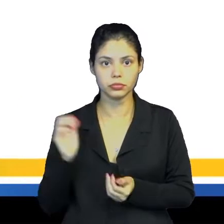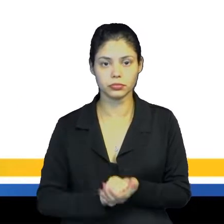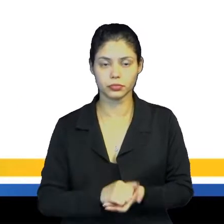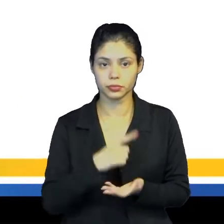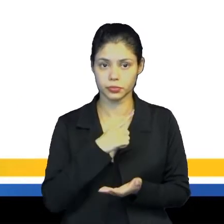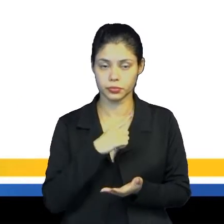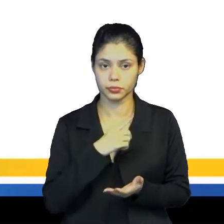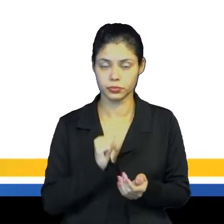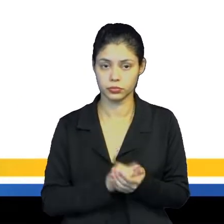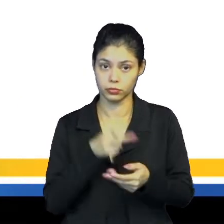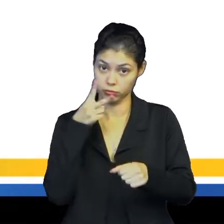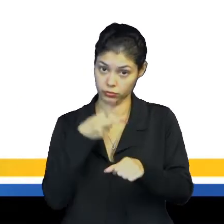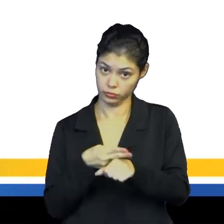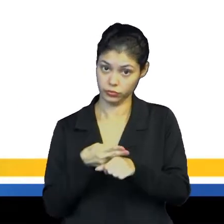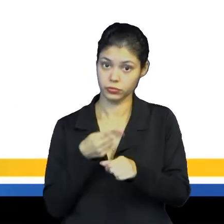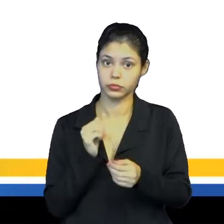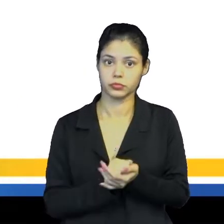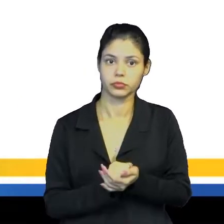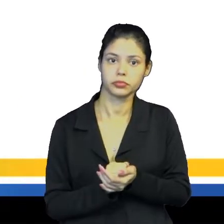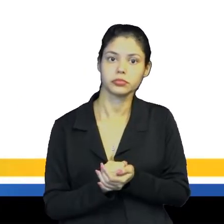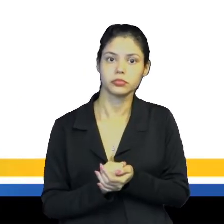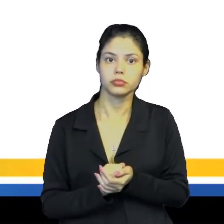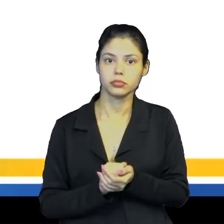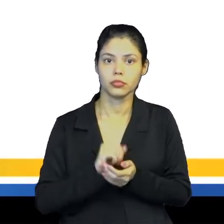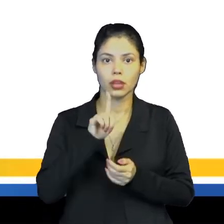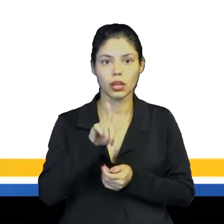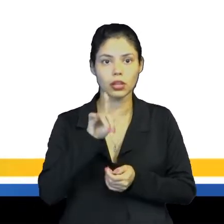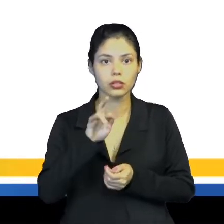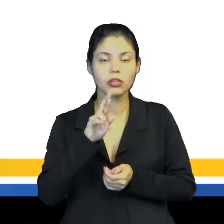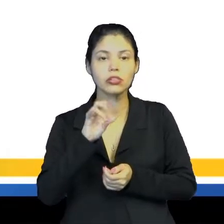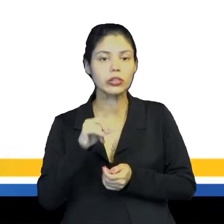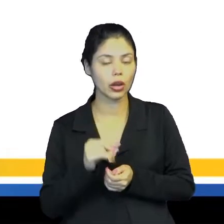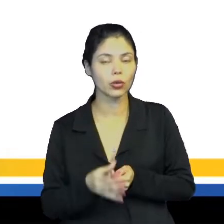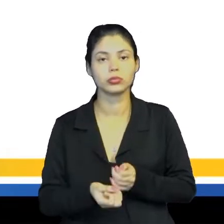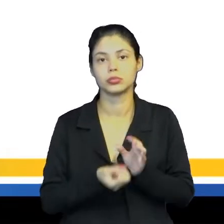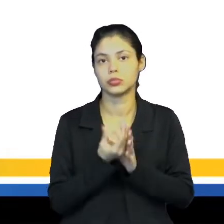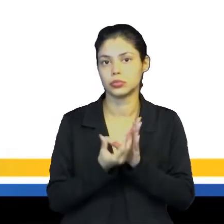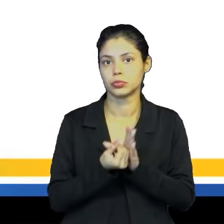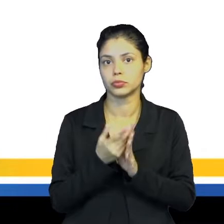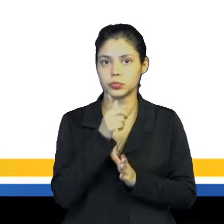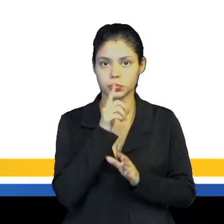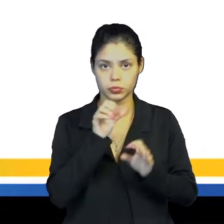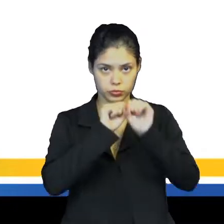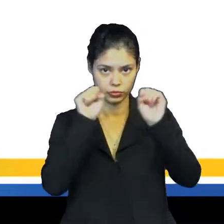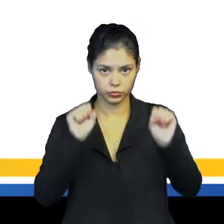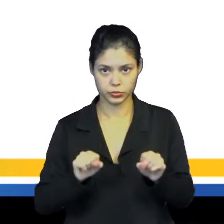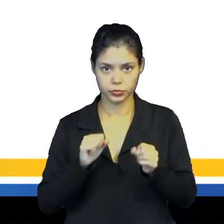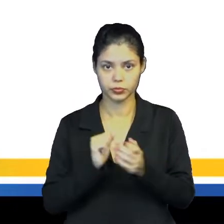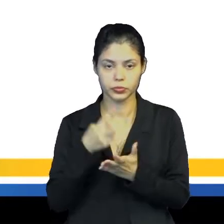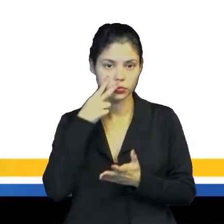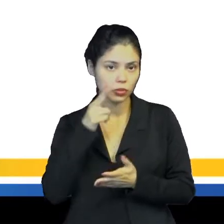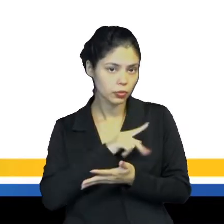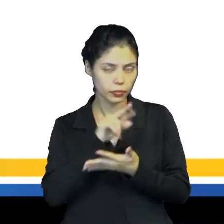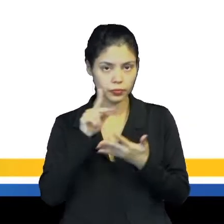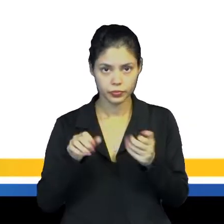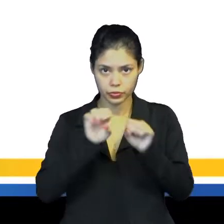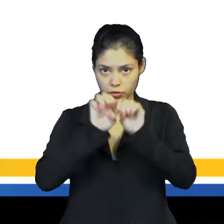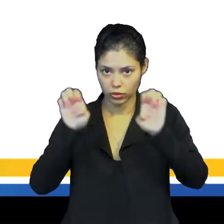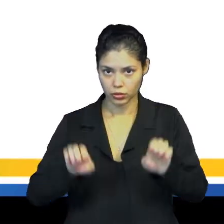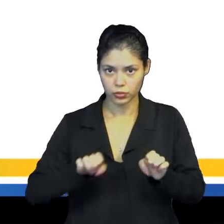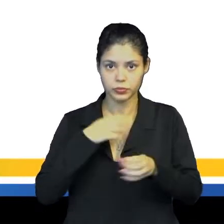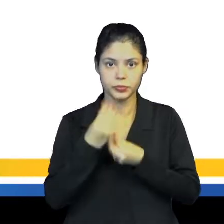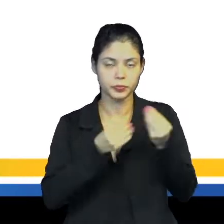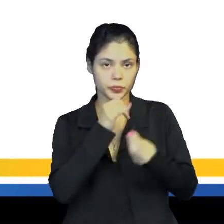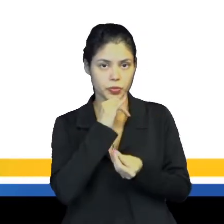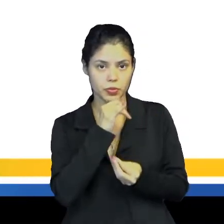nós temos um corte. Esse corte é um corte sagital do aparelho reprodutor masculino. Nós vimos aí diversas estruturas,